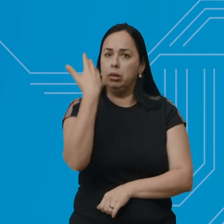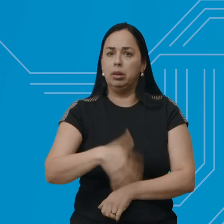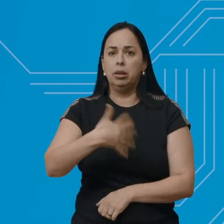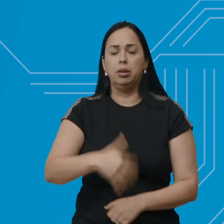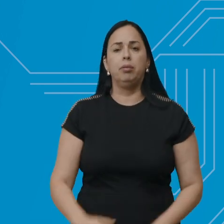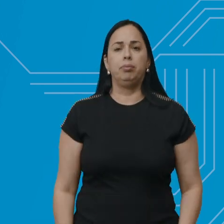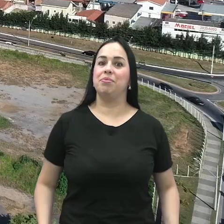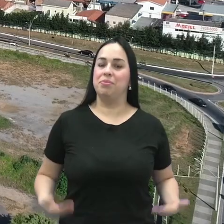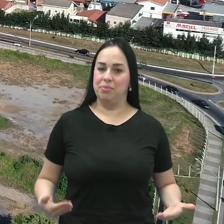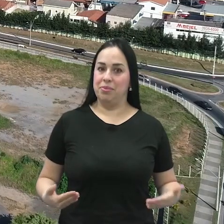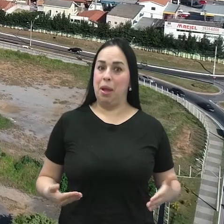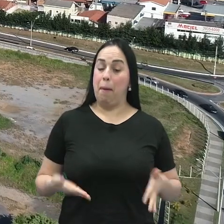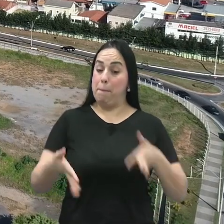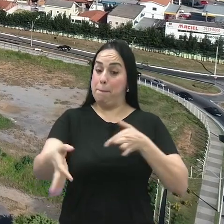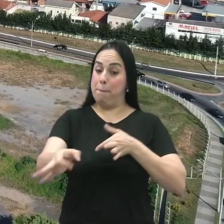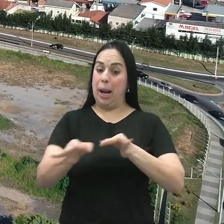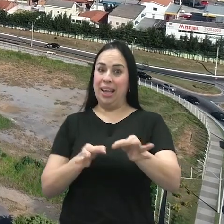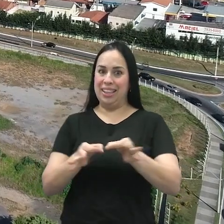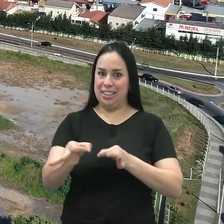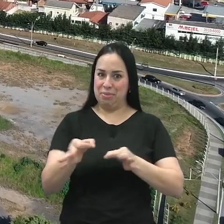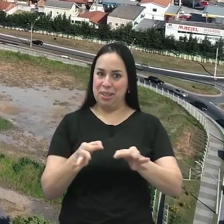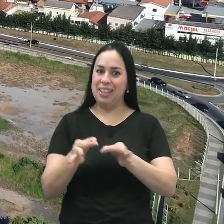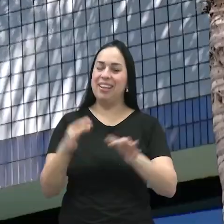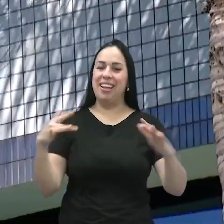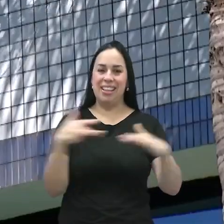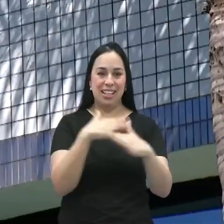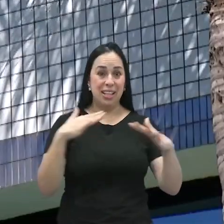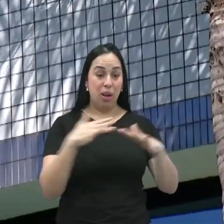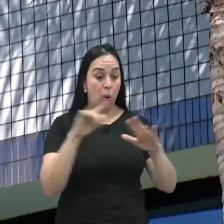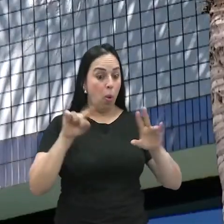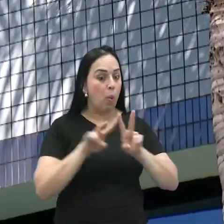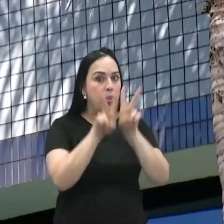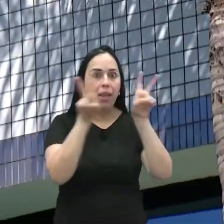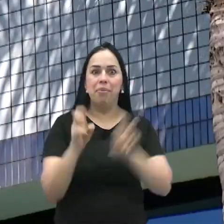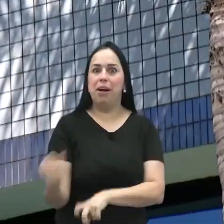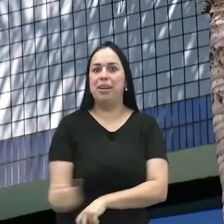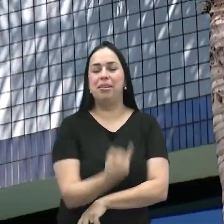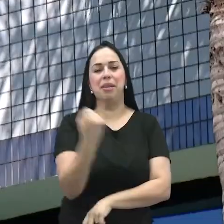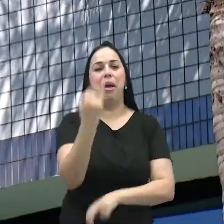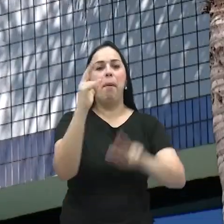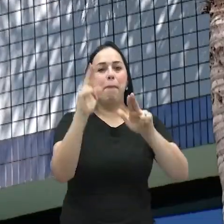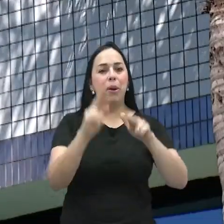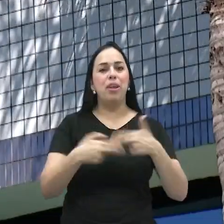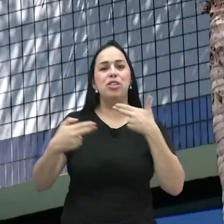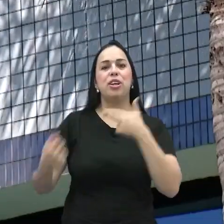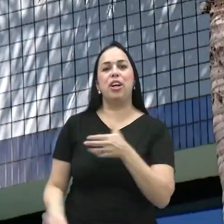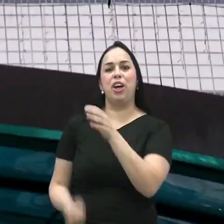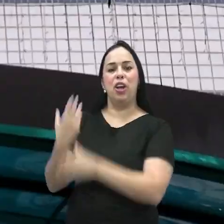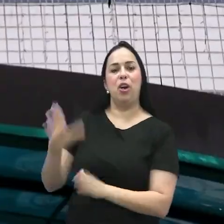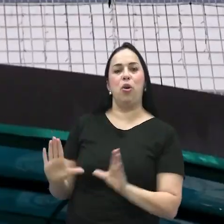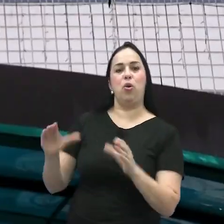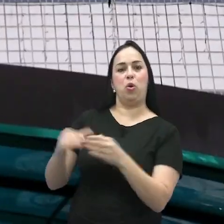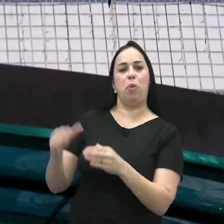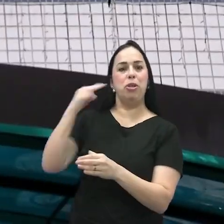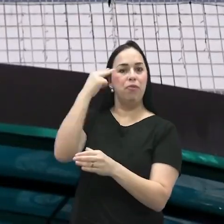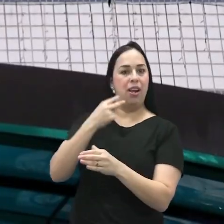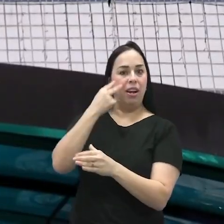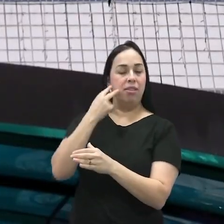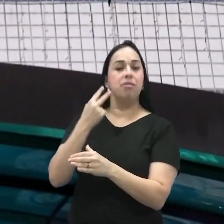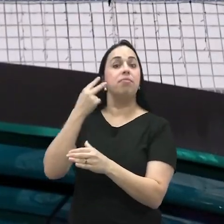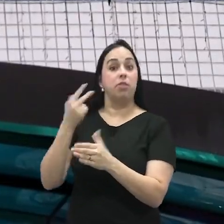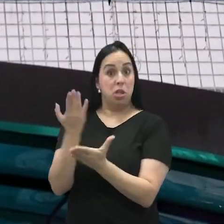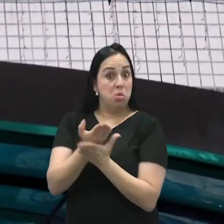planejamento urbano. Planejamento urbano. O assunto é tão importante que é até nome de uma